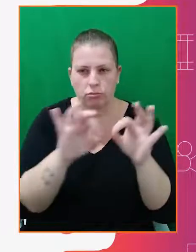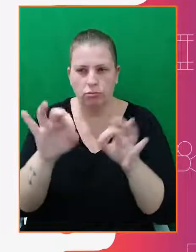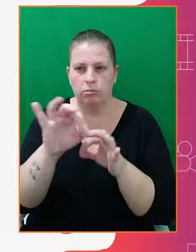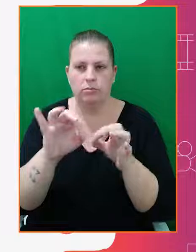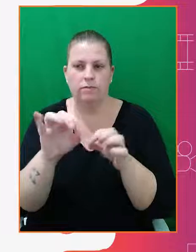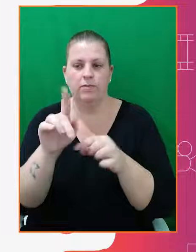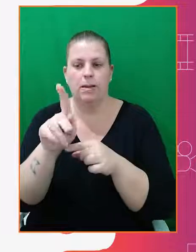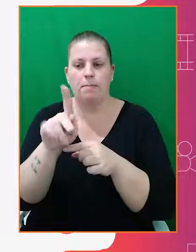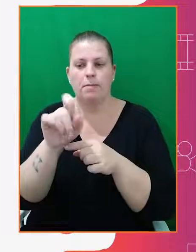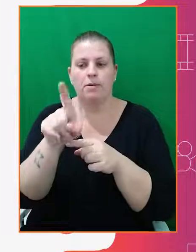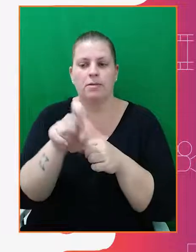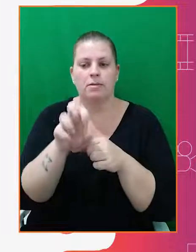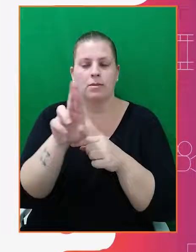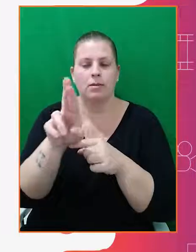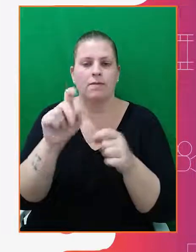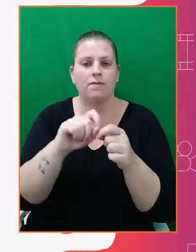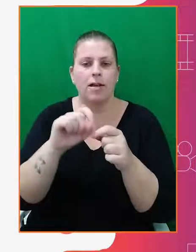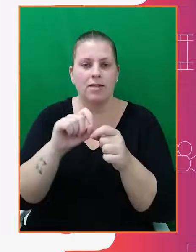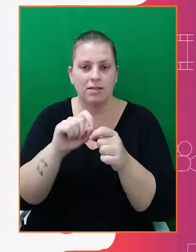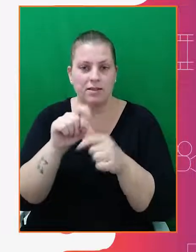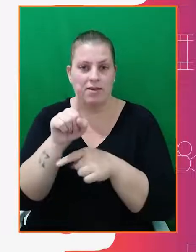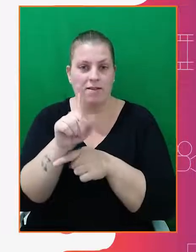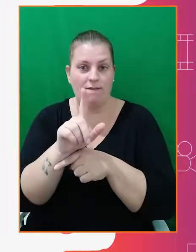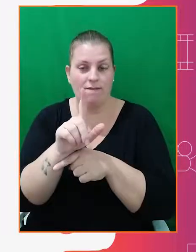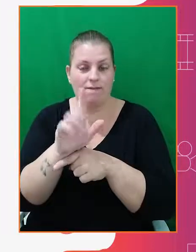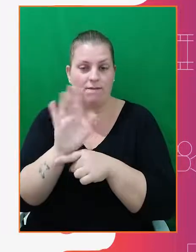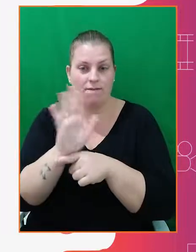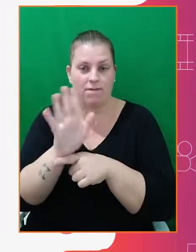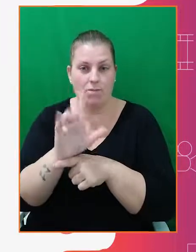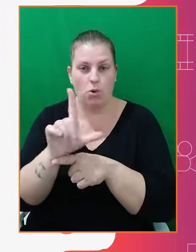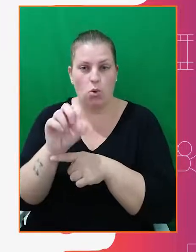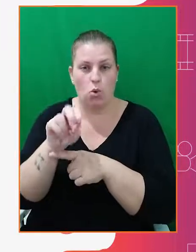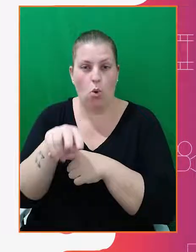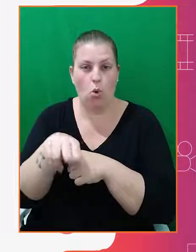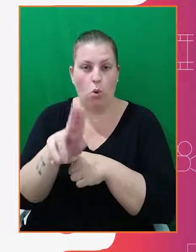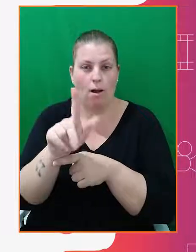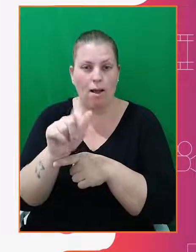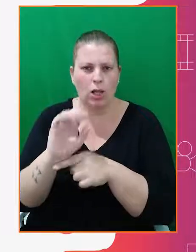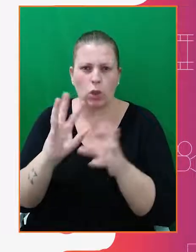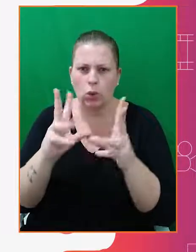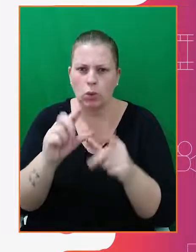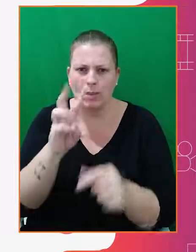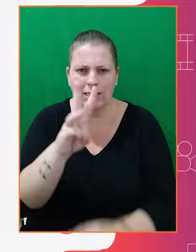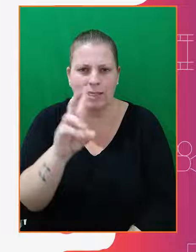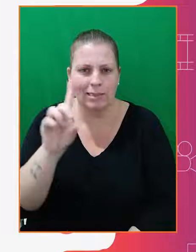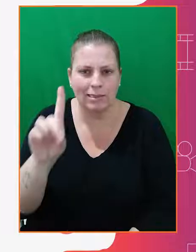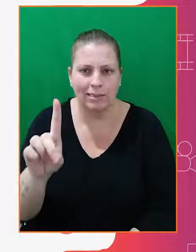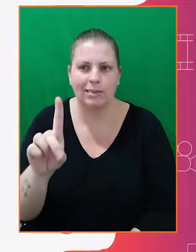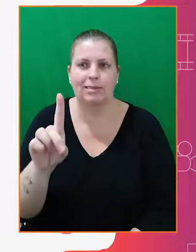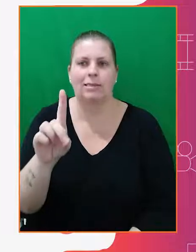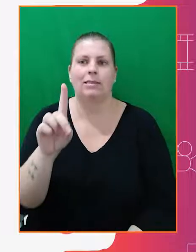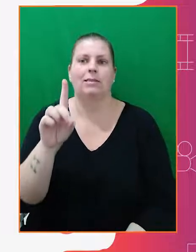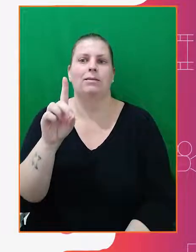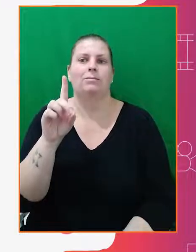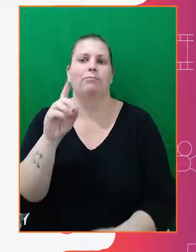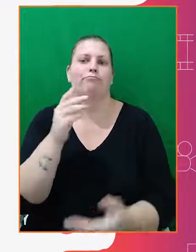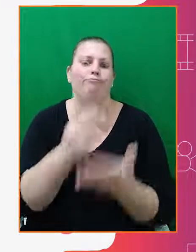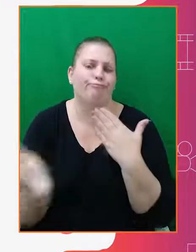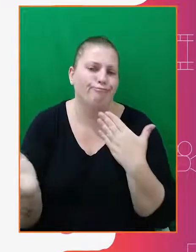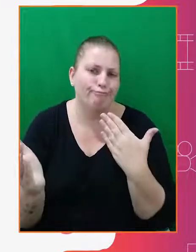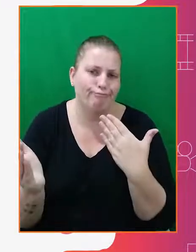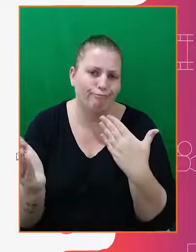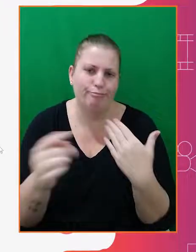serem os primeiros a lançarem um longa-metragem totalmente feito em 3D no mundo, mas eles perderam por 3